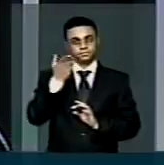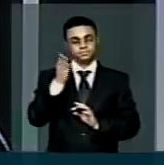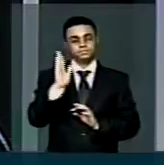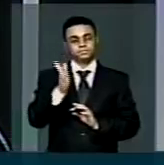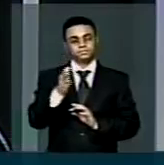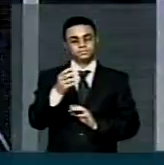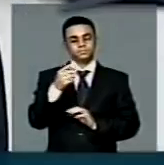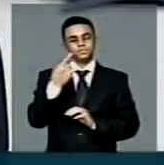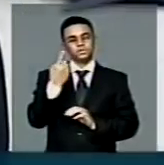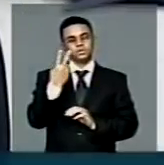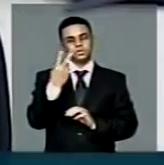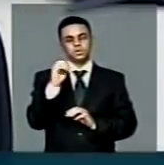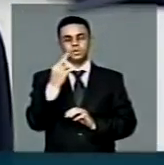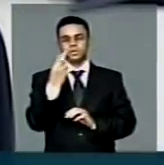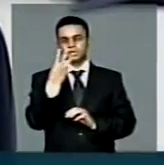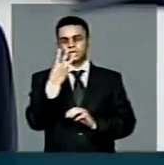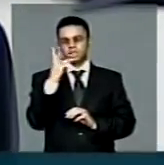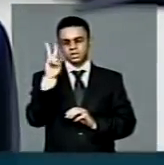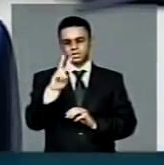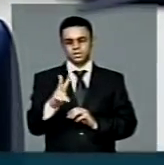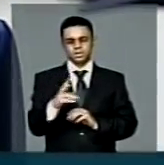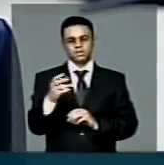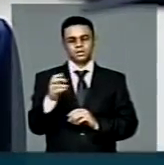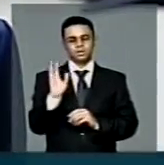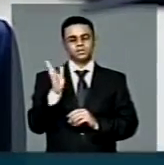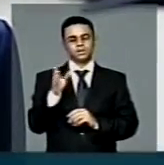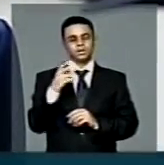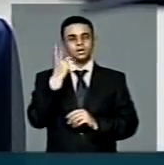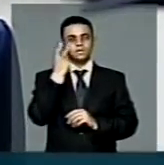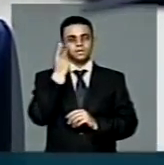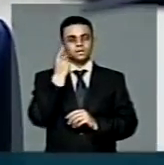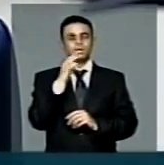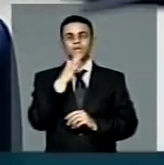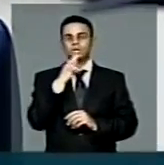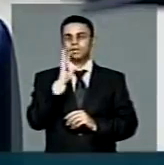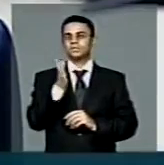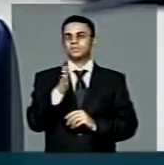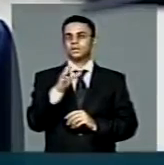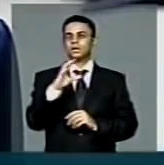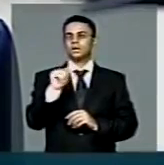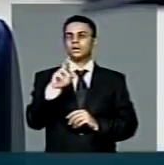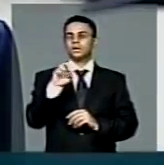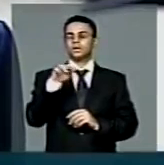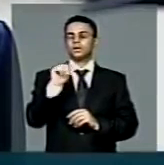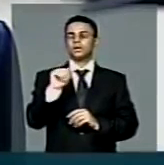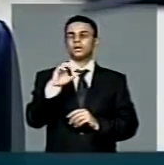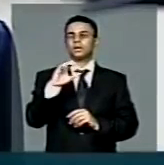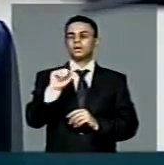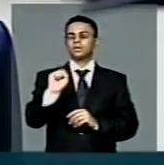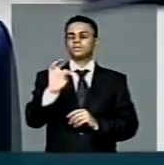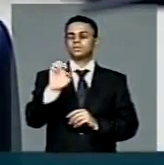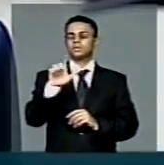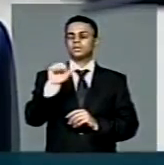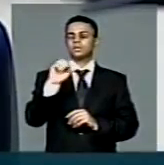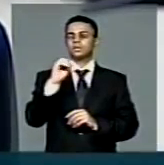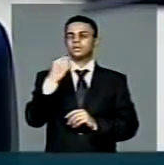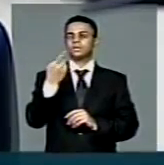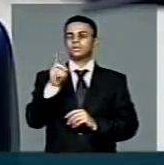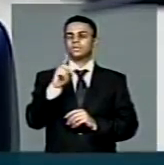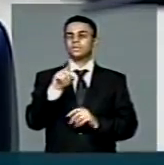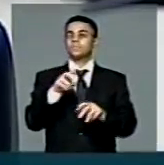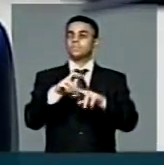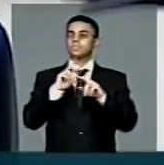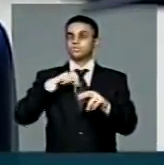estado do Ceará, já conhece lá a Arena Castelão e sabe que, em tempo hábil, o governo do estado do Ceará procurou